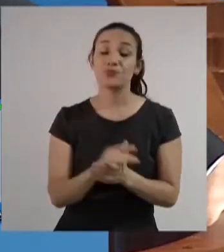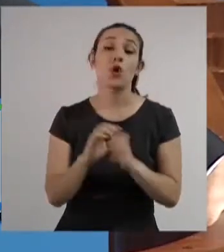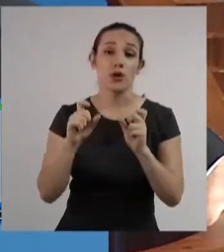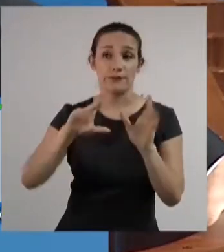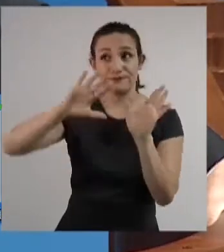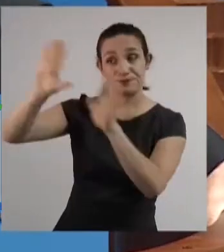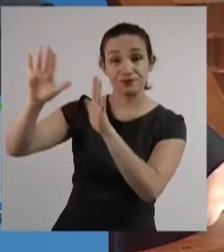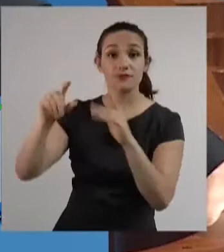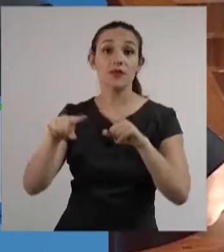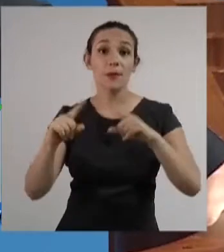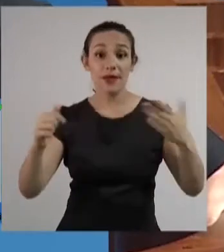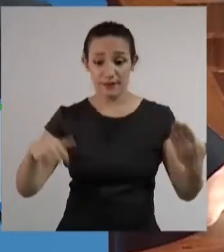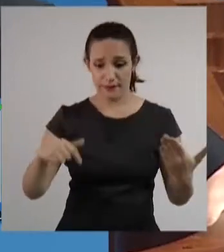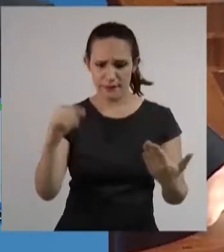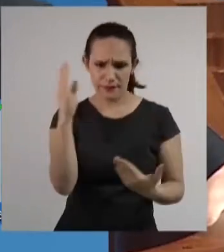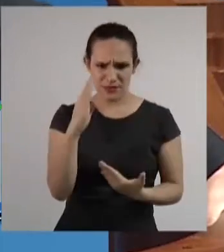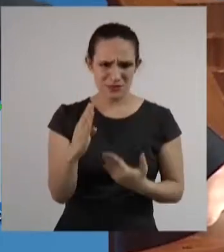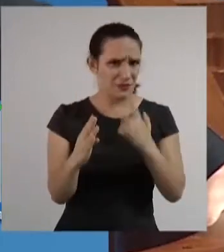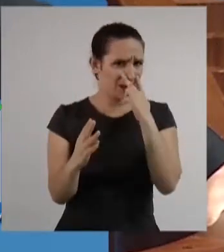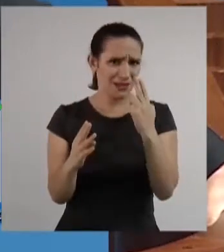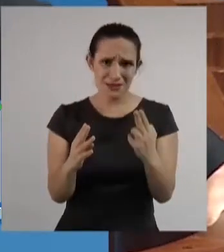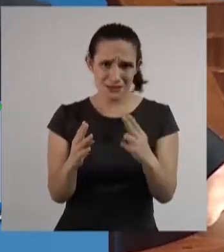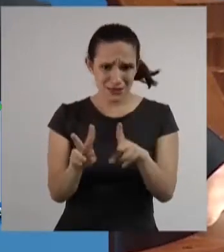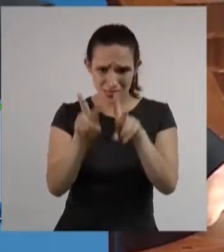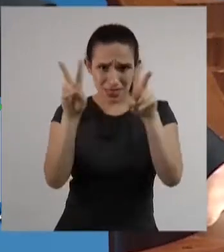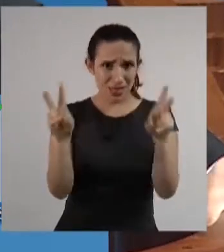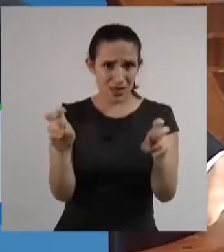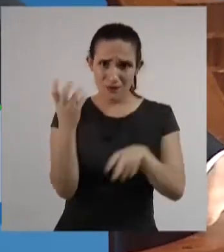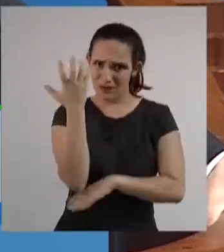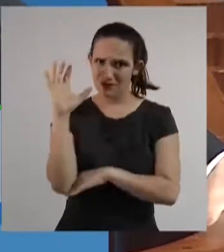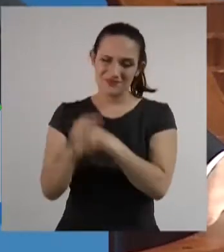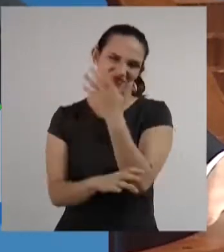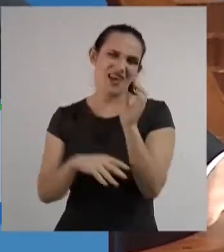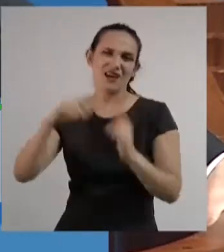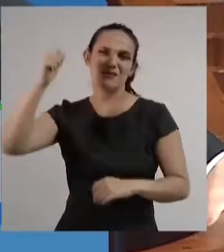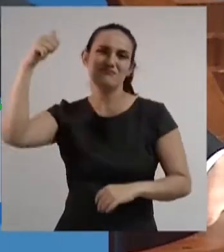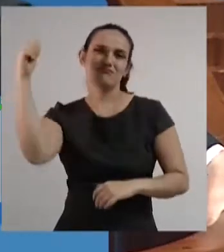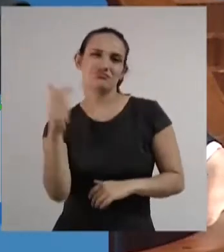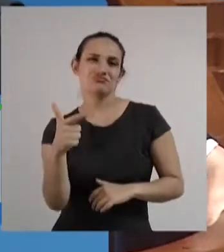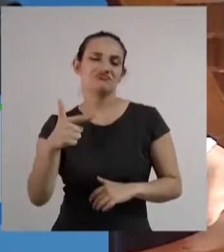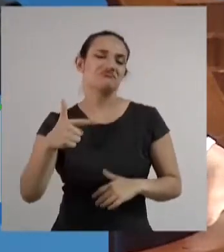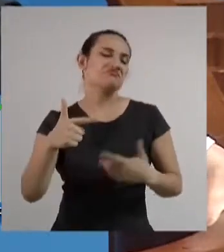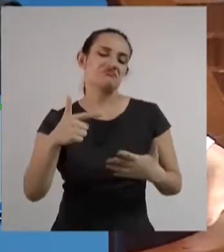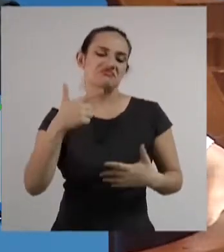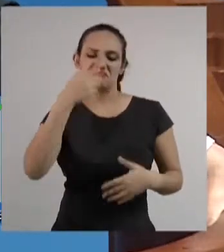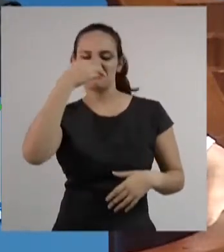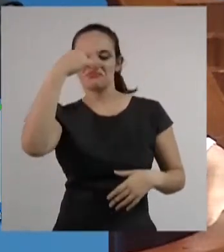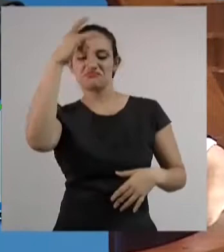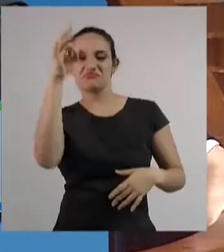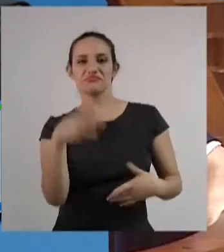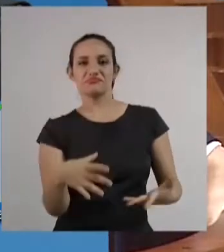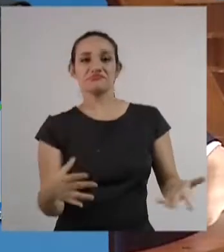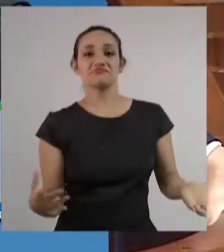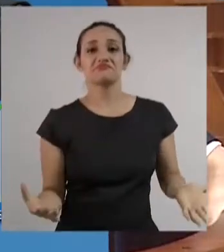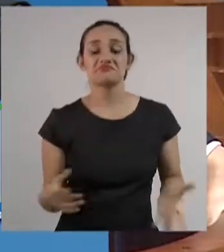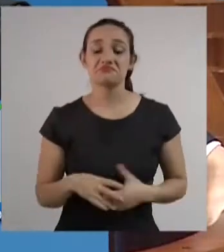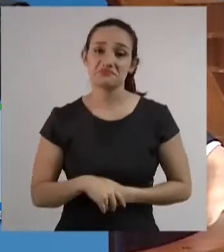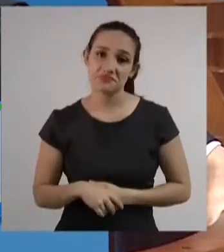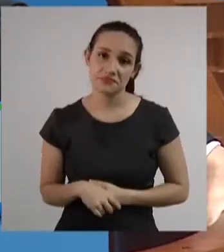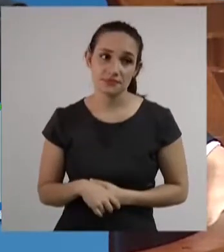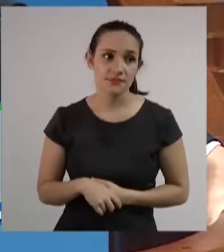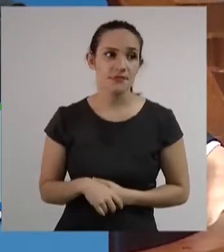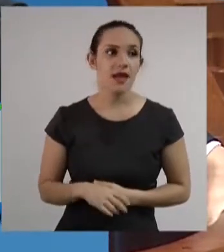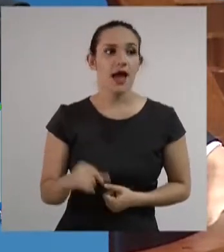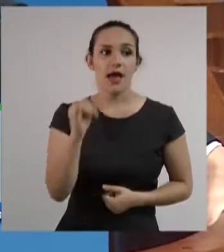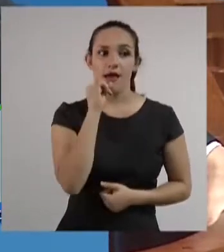Mas aqui no Brasil parece que a questão ambiental ela é secundária ou terciária, né?